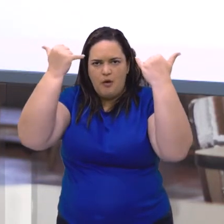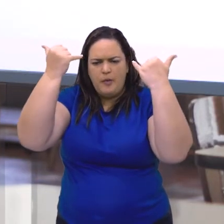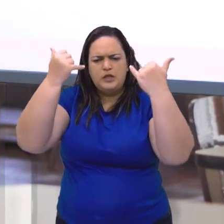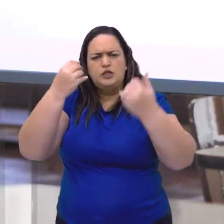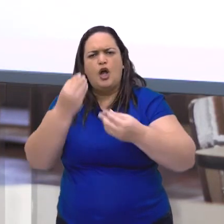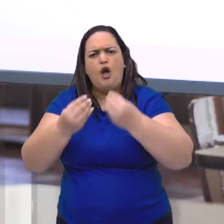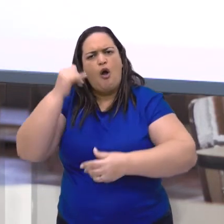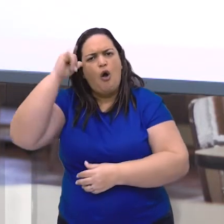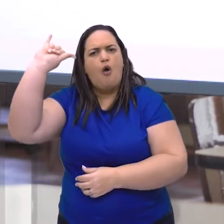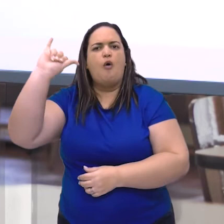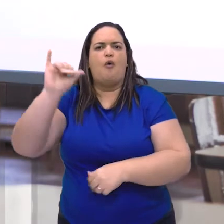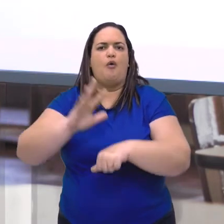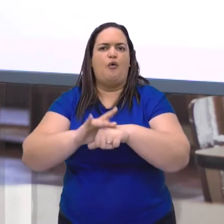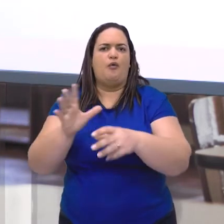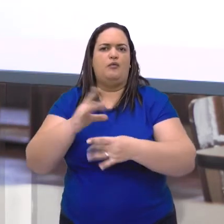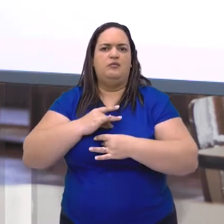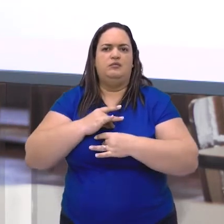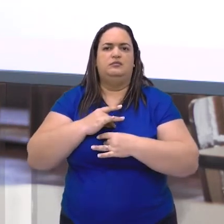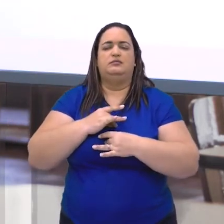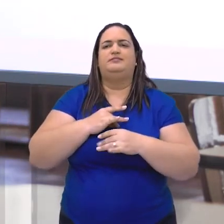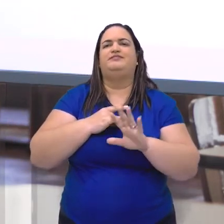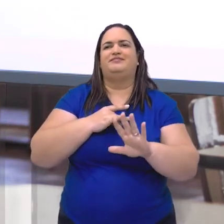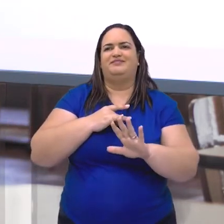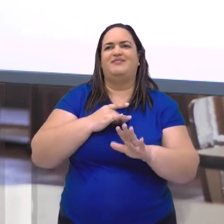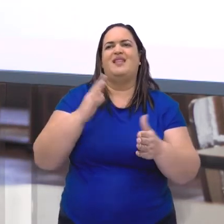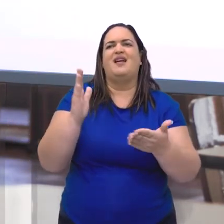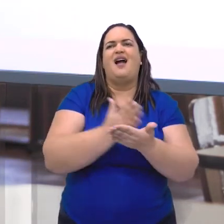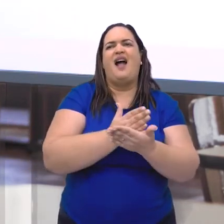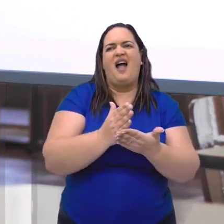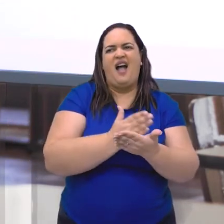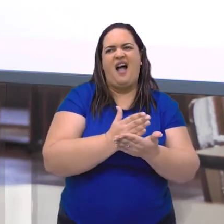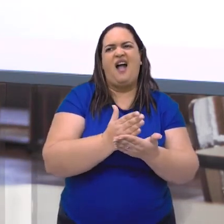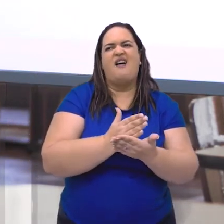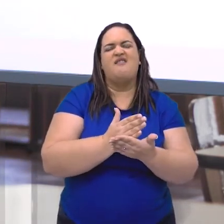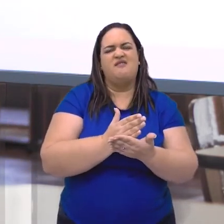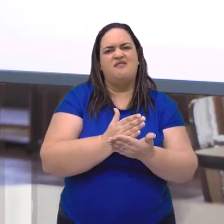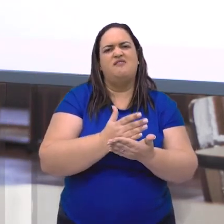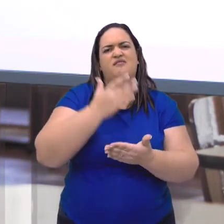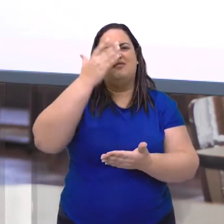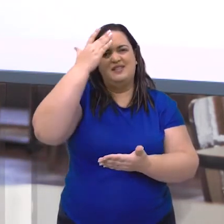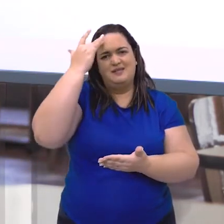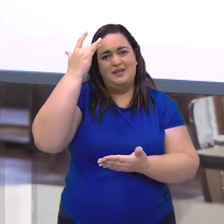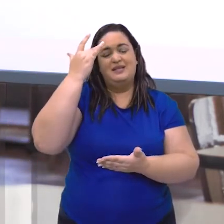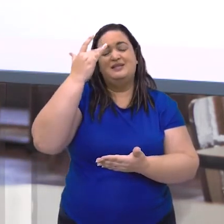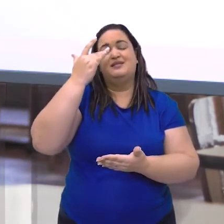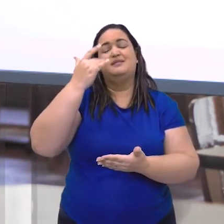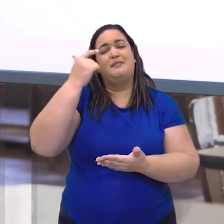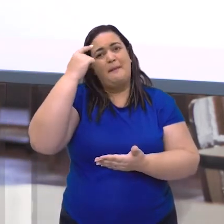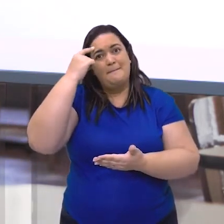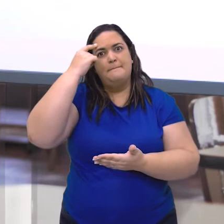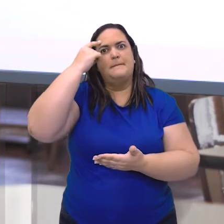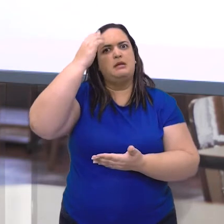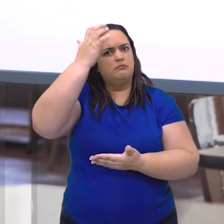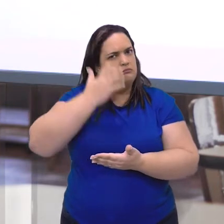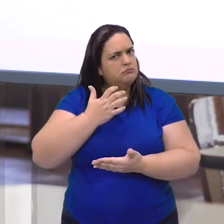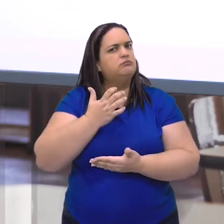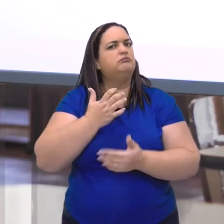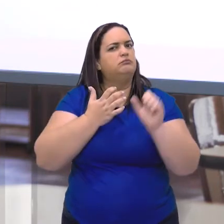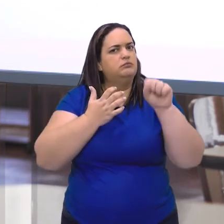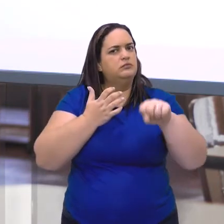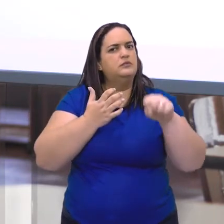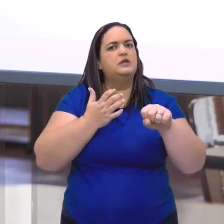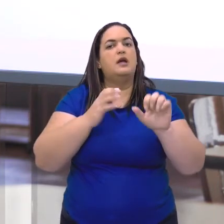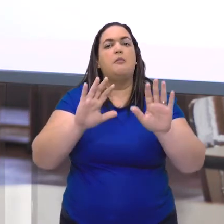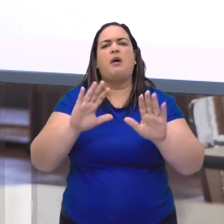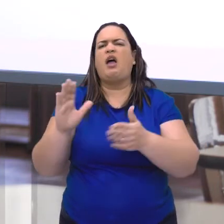Algumas pessoas podem não levar a sério, né? Outras levam mais a sério. Vai depender de cada um,